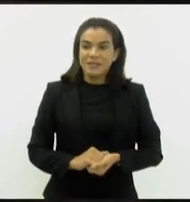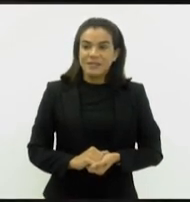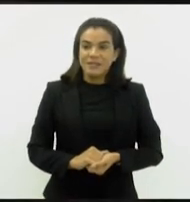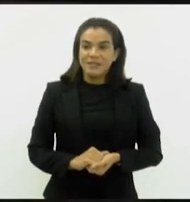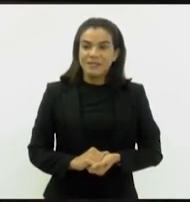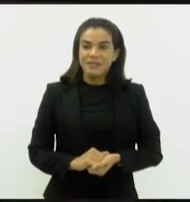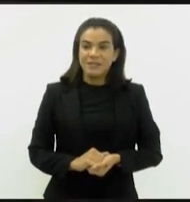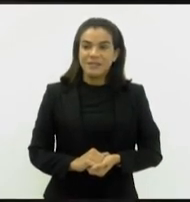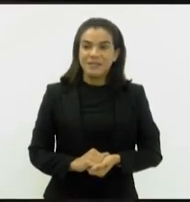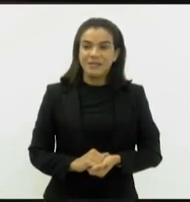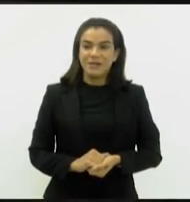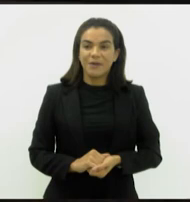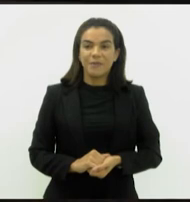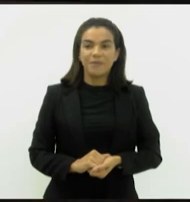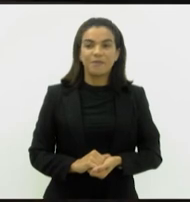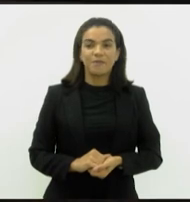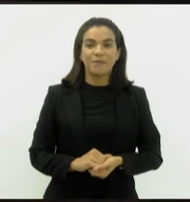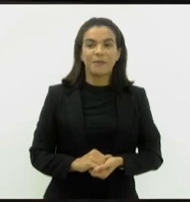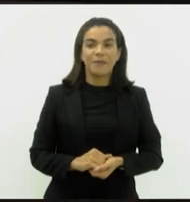Obrigado.